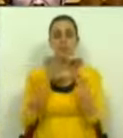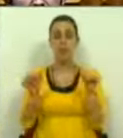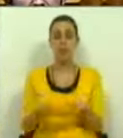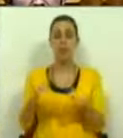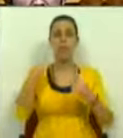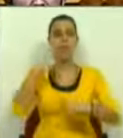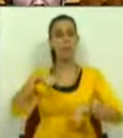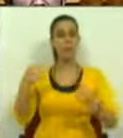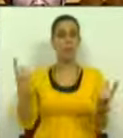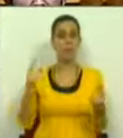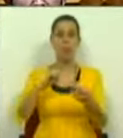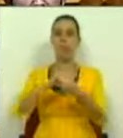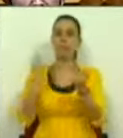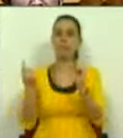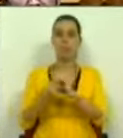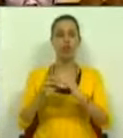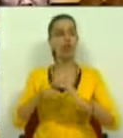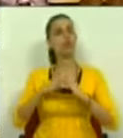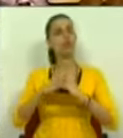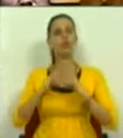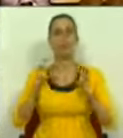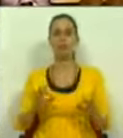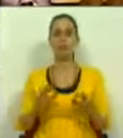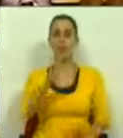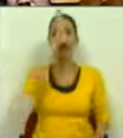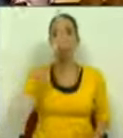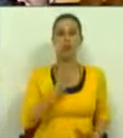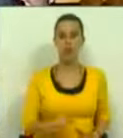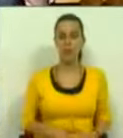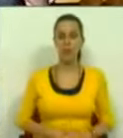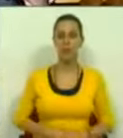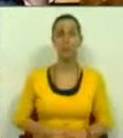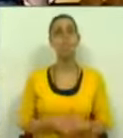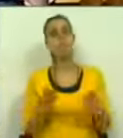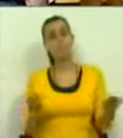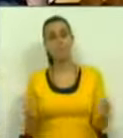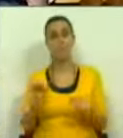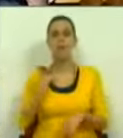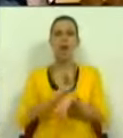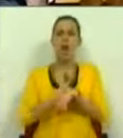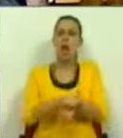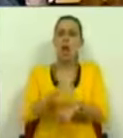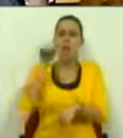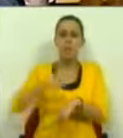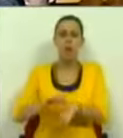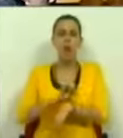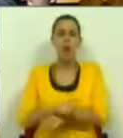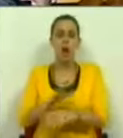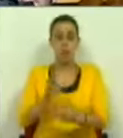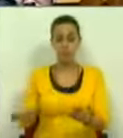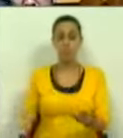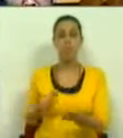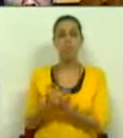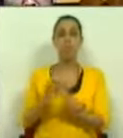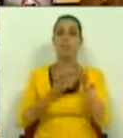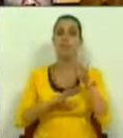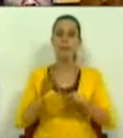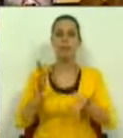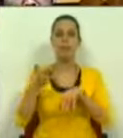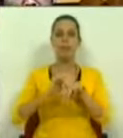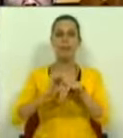sistemas públicos e a reformar estruturalmente o Estado. E também desde o primeiro momento se propuseram fazê-lo